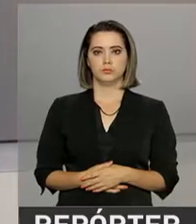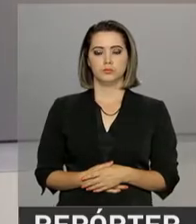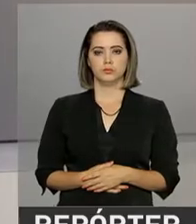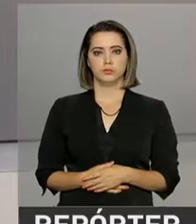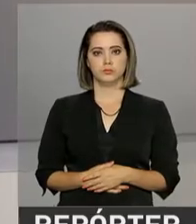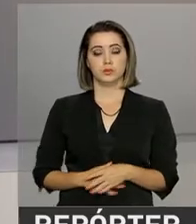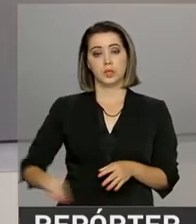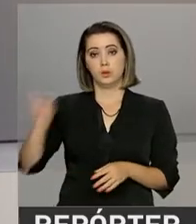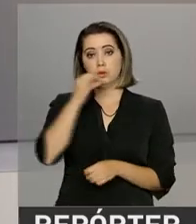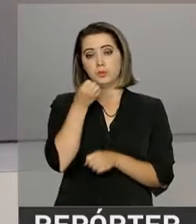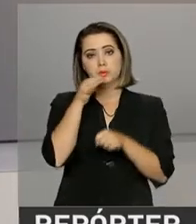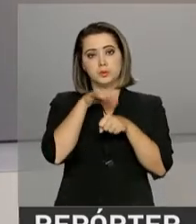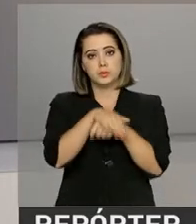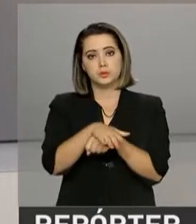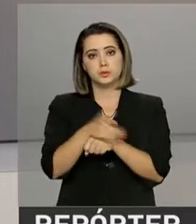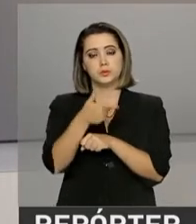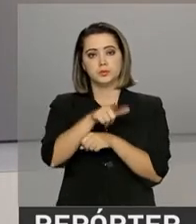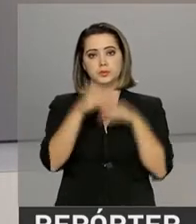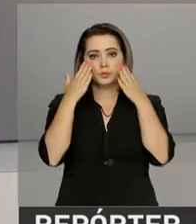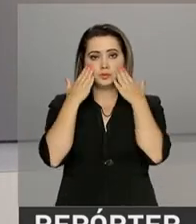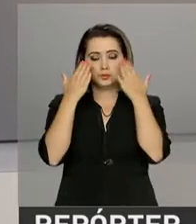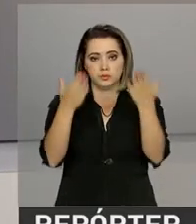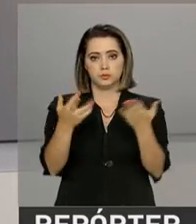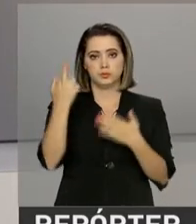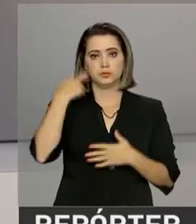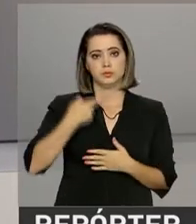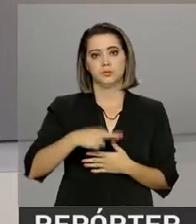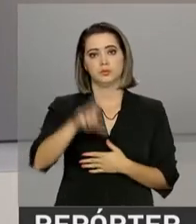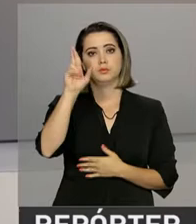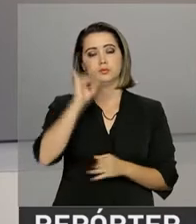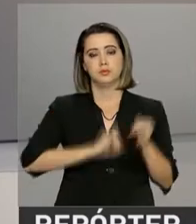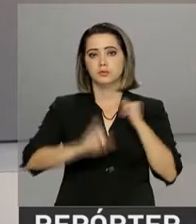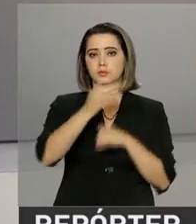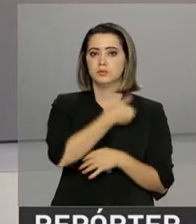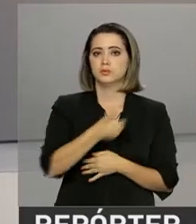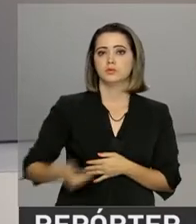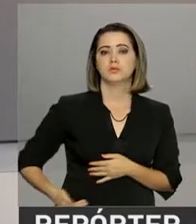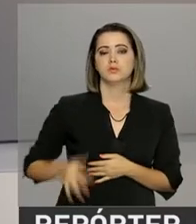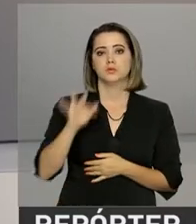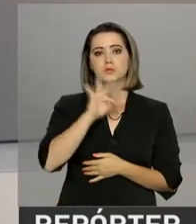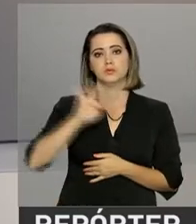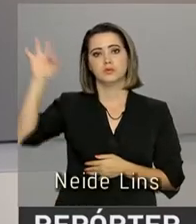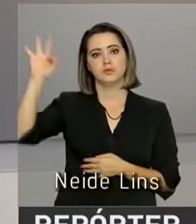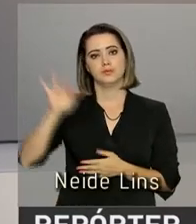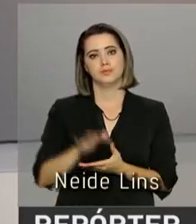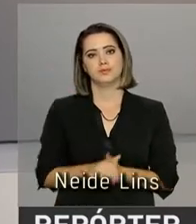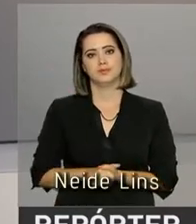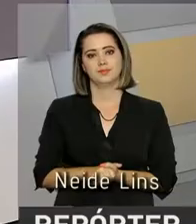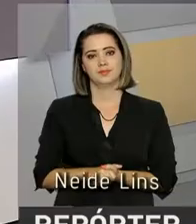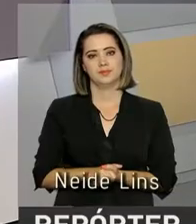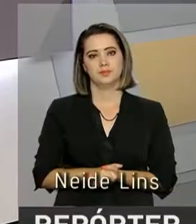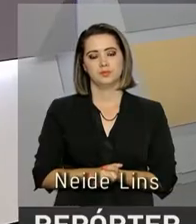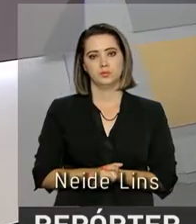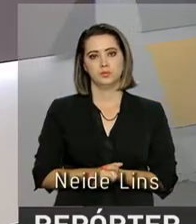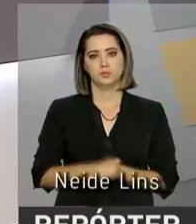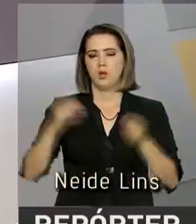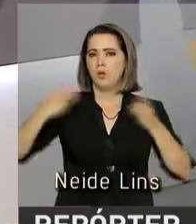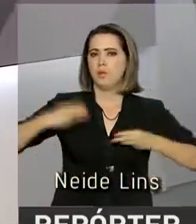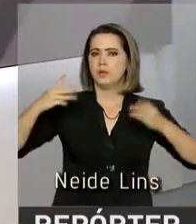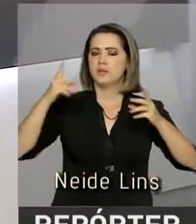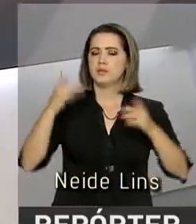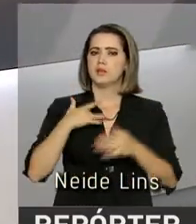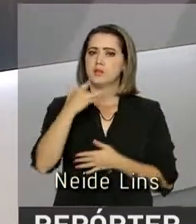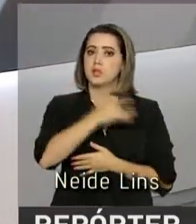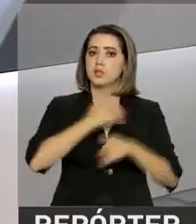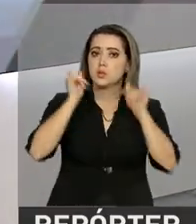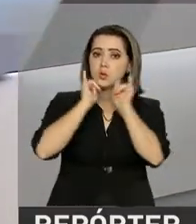olá boa noite no ar mais uma edição do repórter nbr com as notícias do governo federal o ministério da